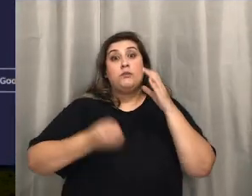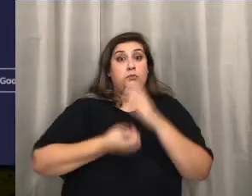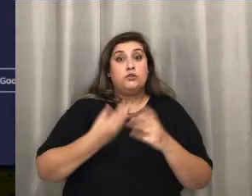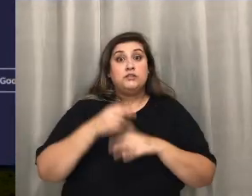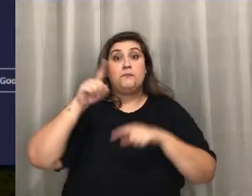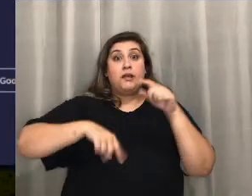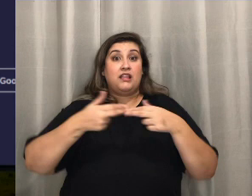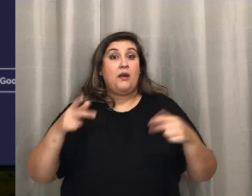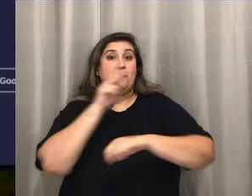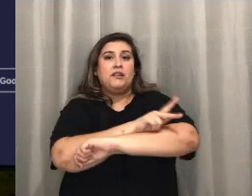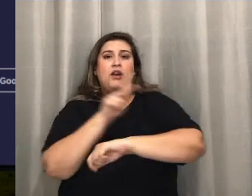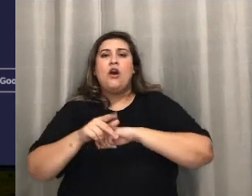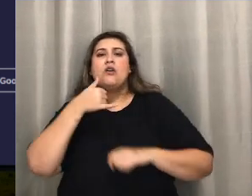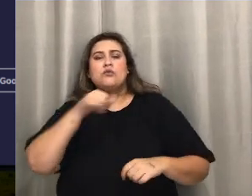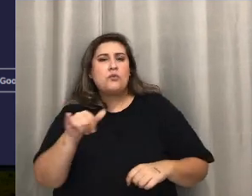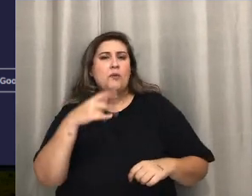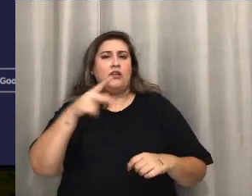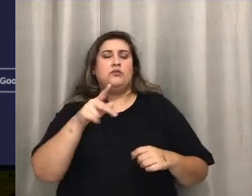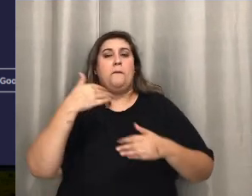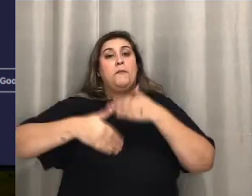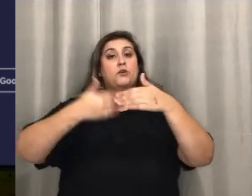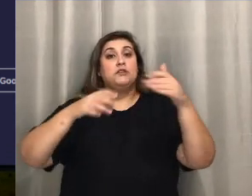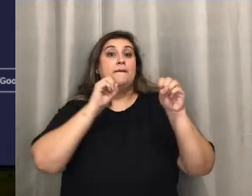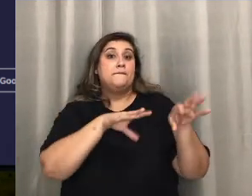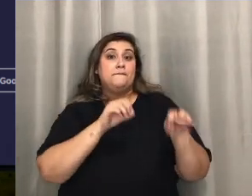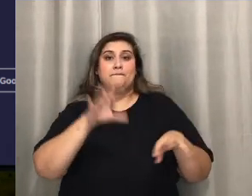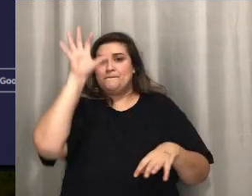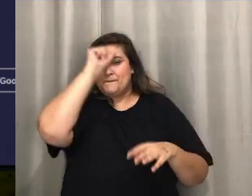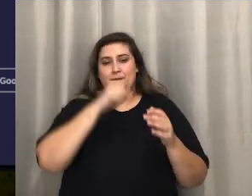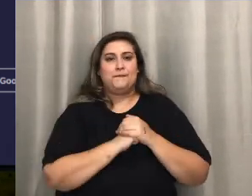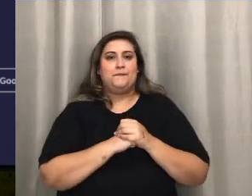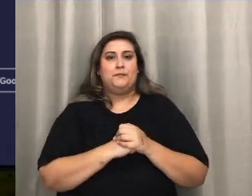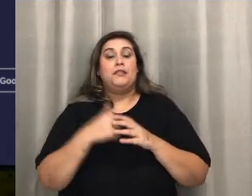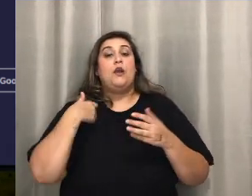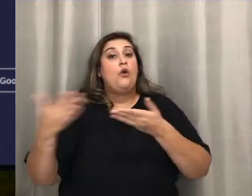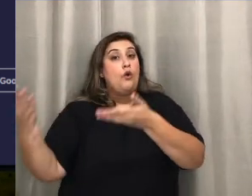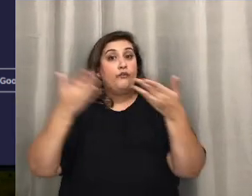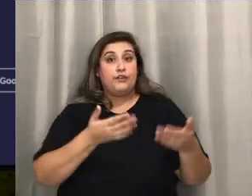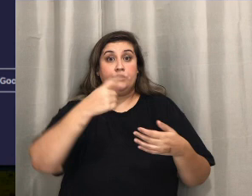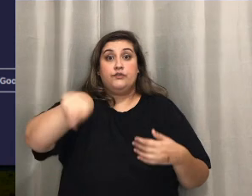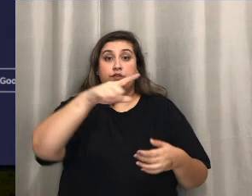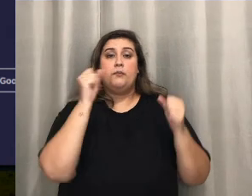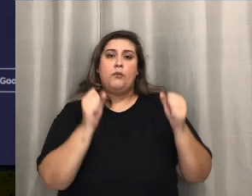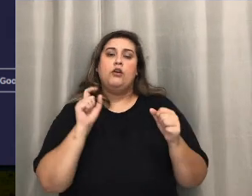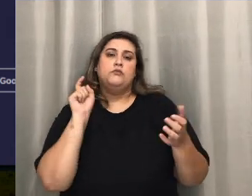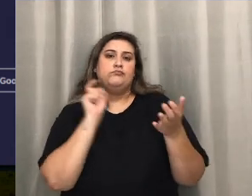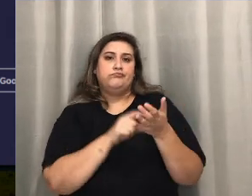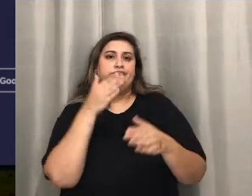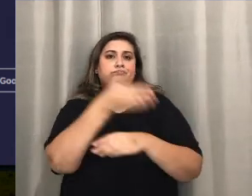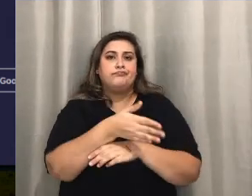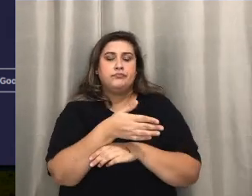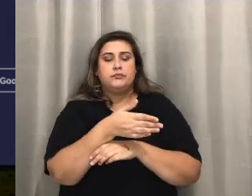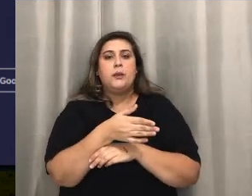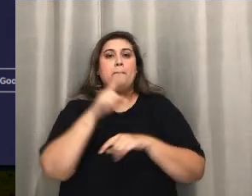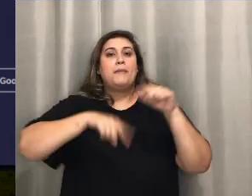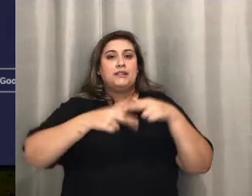gratuita que você poderá produzir materiais pedagógicos alternativos para o processo de ensino e de aprendizagem.